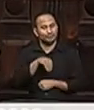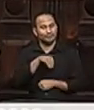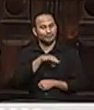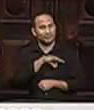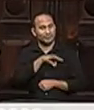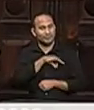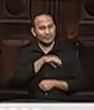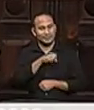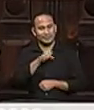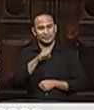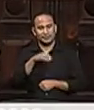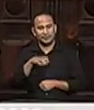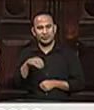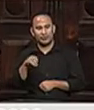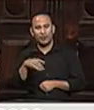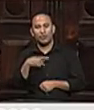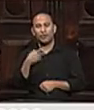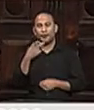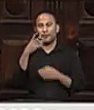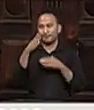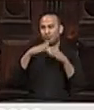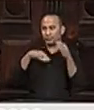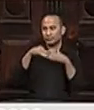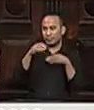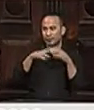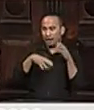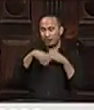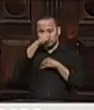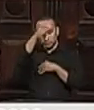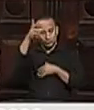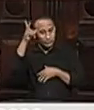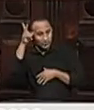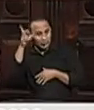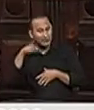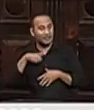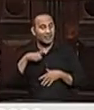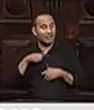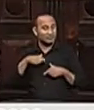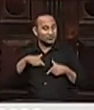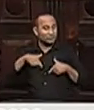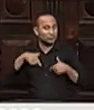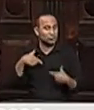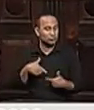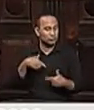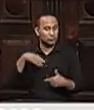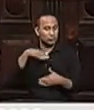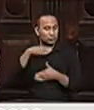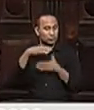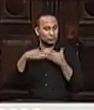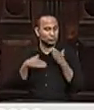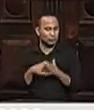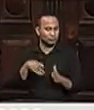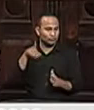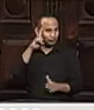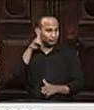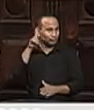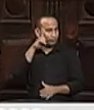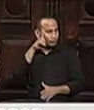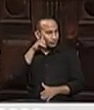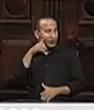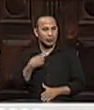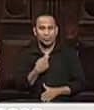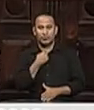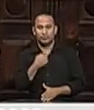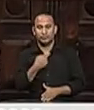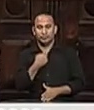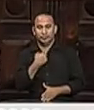estado são servidores públicos vocacionados, que enfrentam a criminalidade todos os dias. E não podem essas